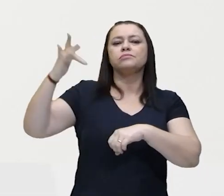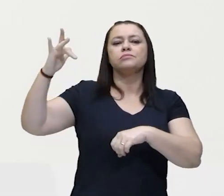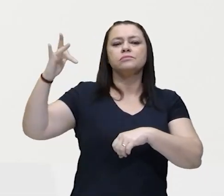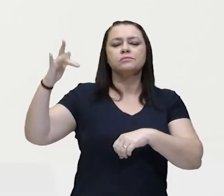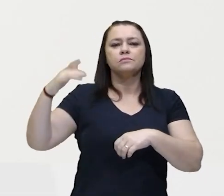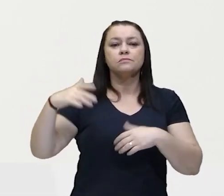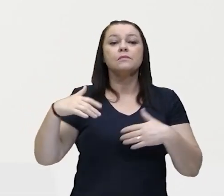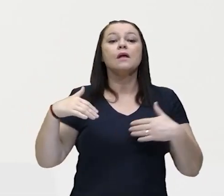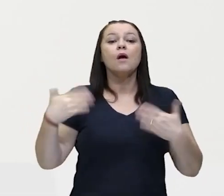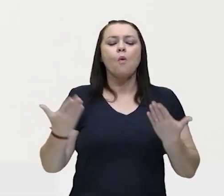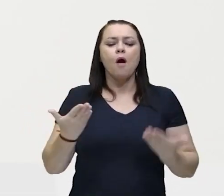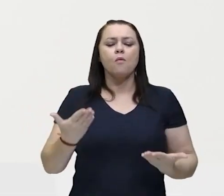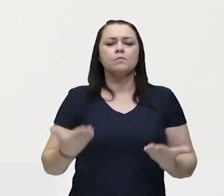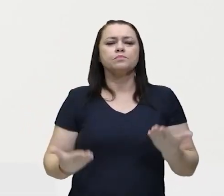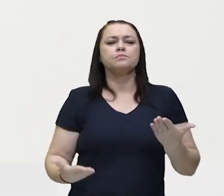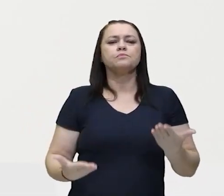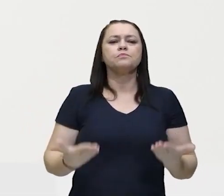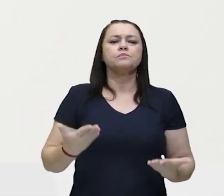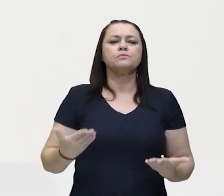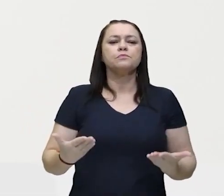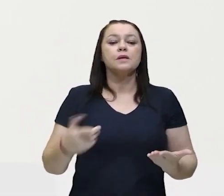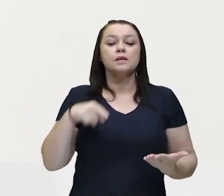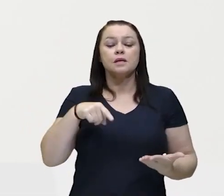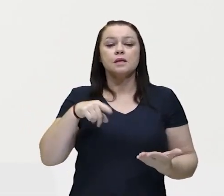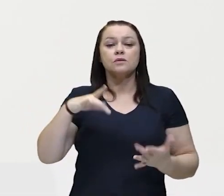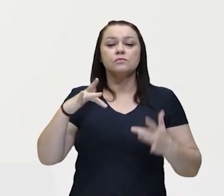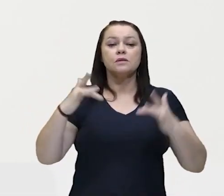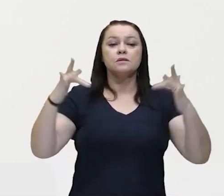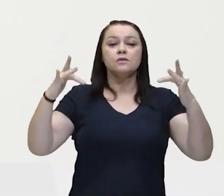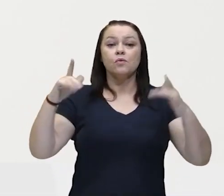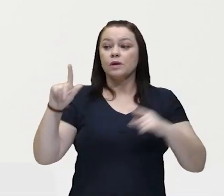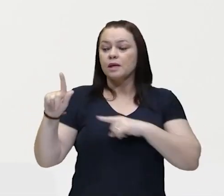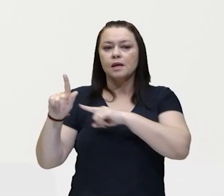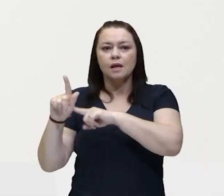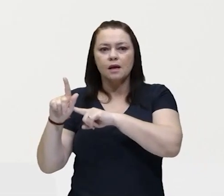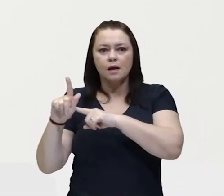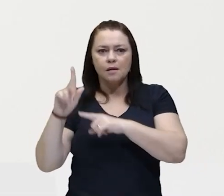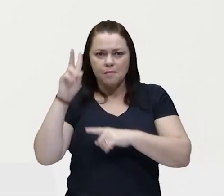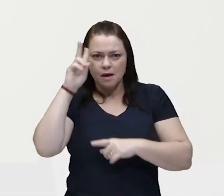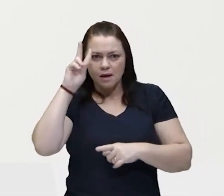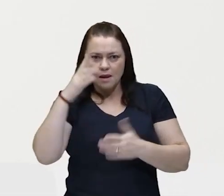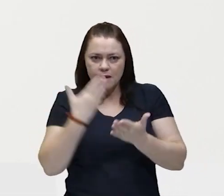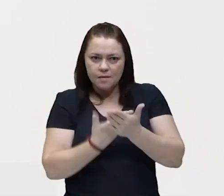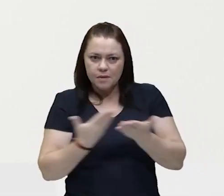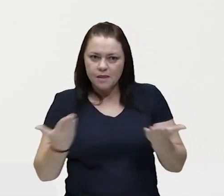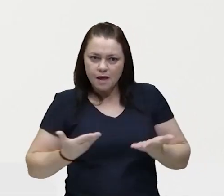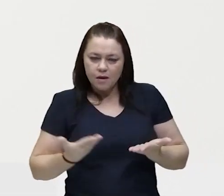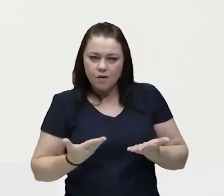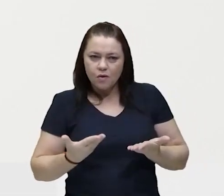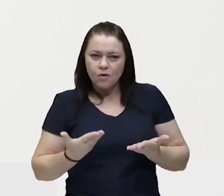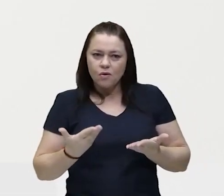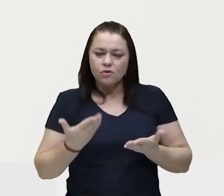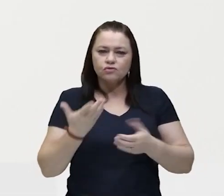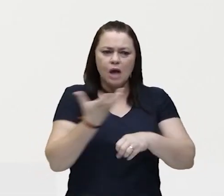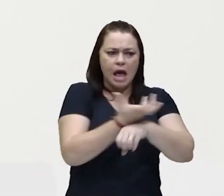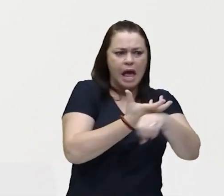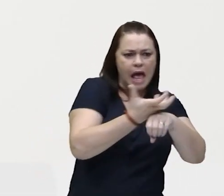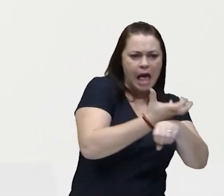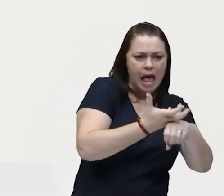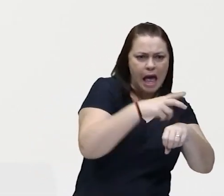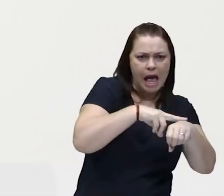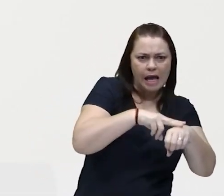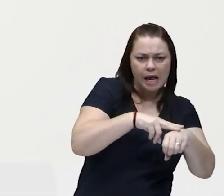é o peso desse ouro em gramas? Lembra da aula de hoje? A grama ou grama, professor? Muito bem,